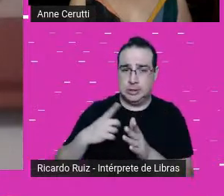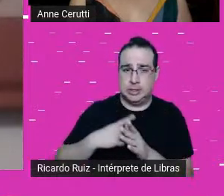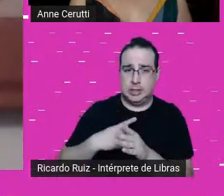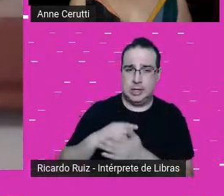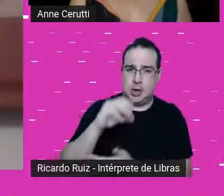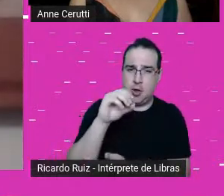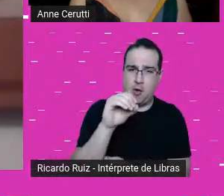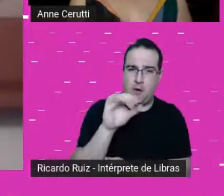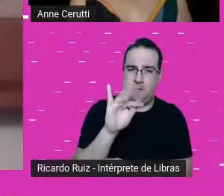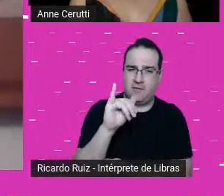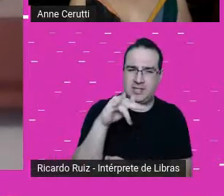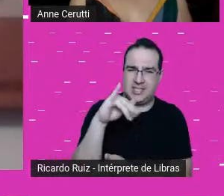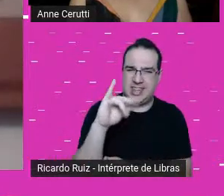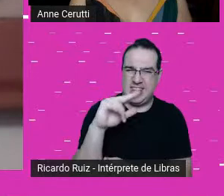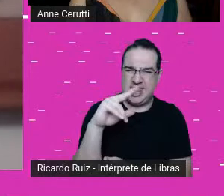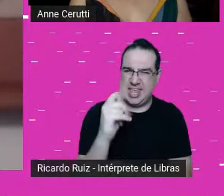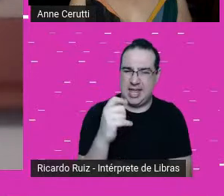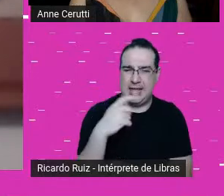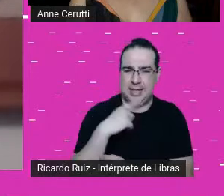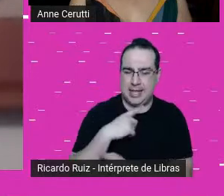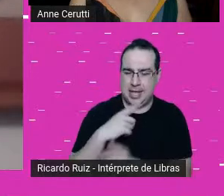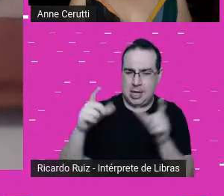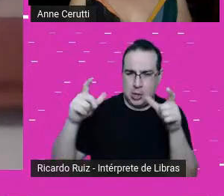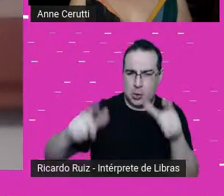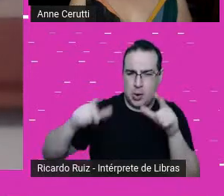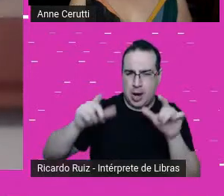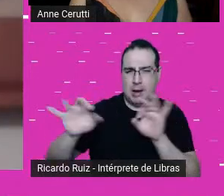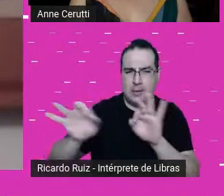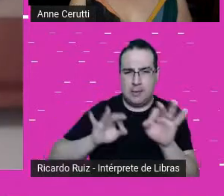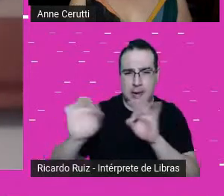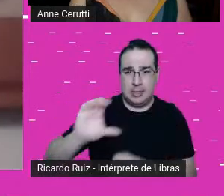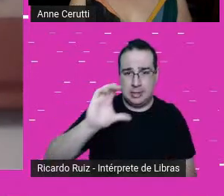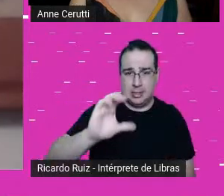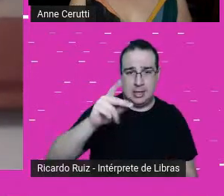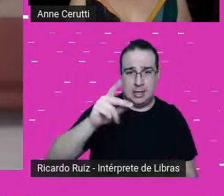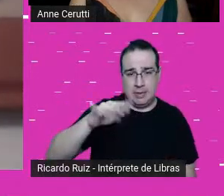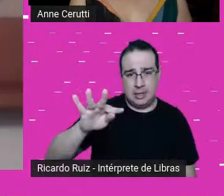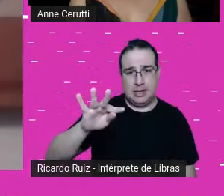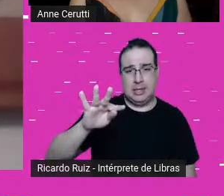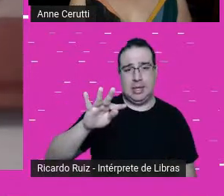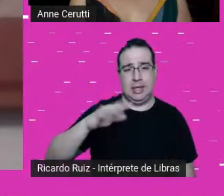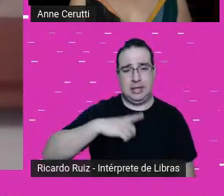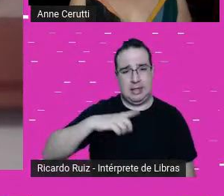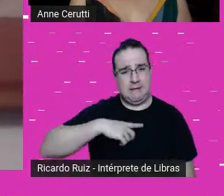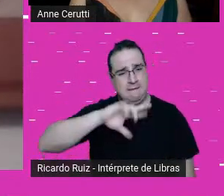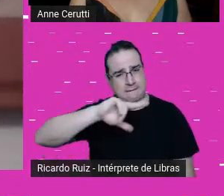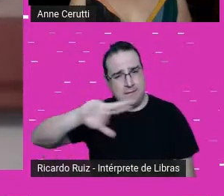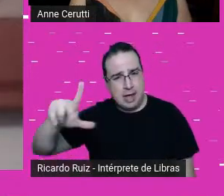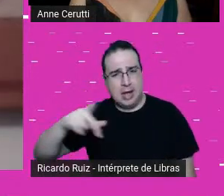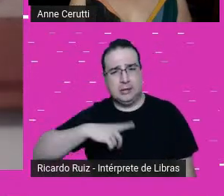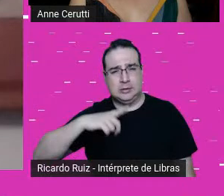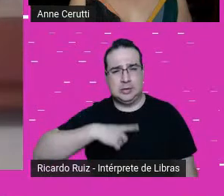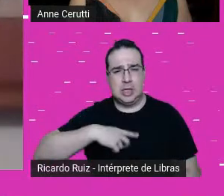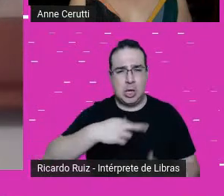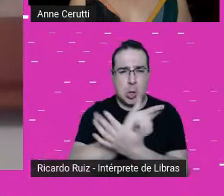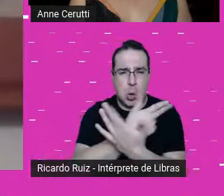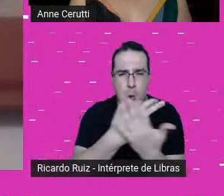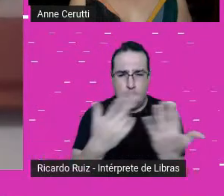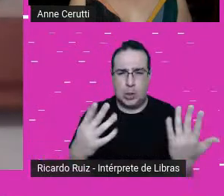oficininha ali, né, no espaço cenográfico ali do CPT, que tantos adereços, né,